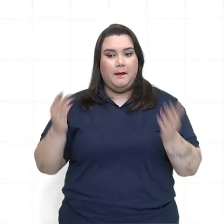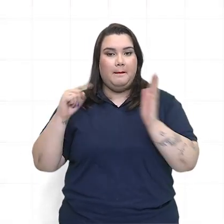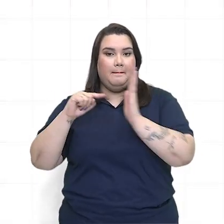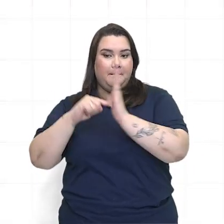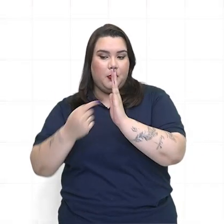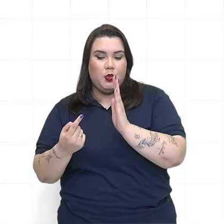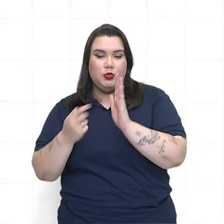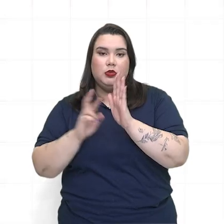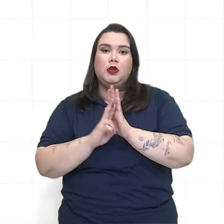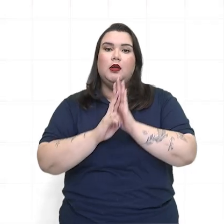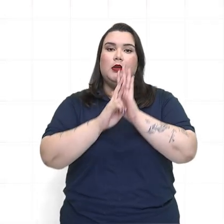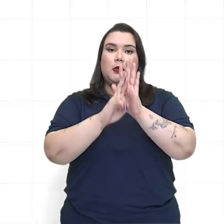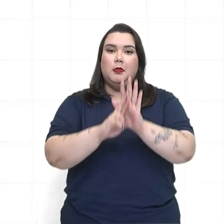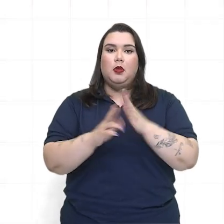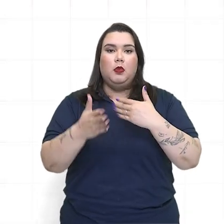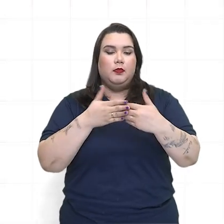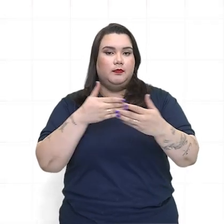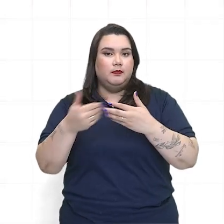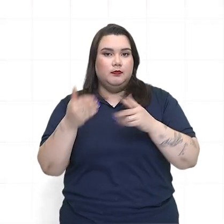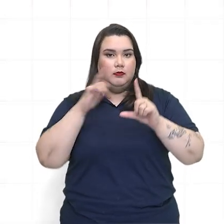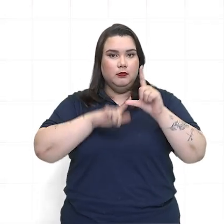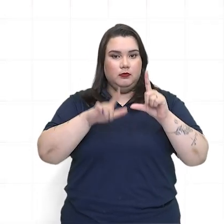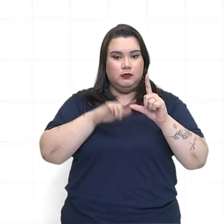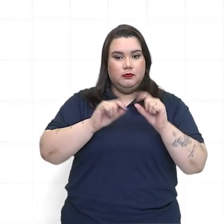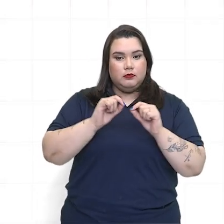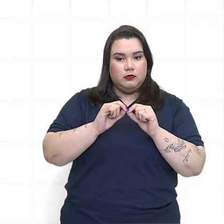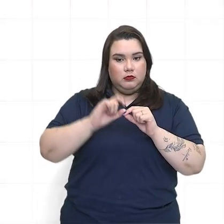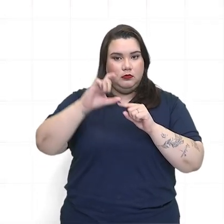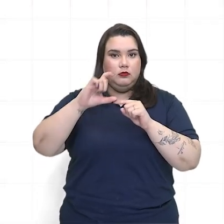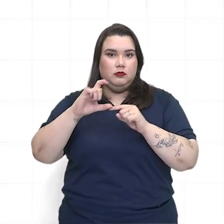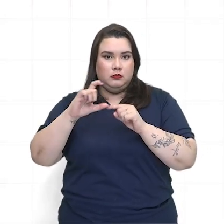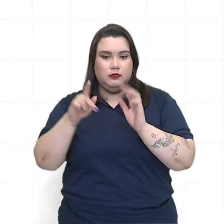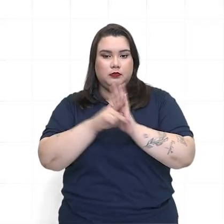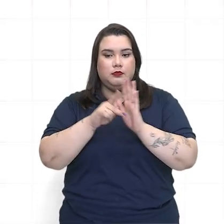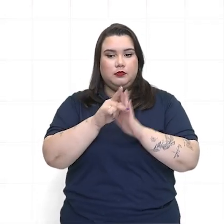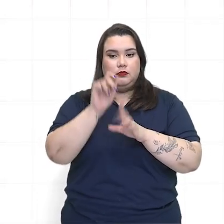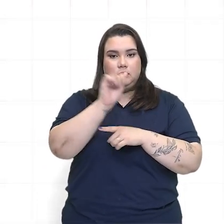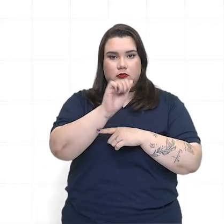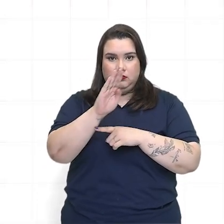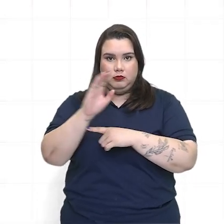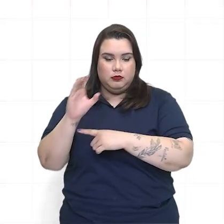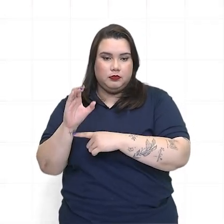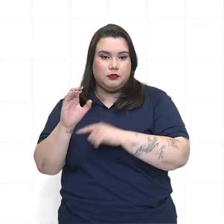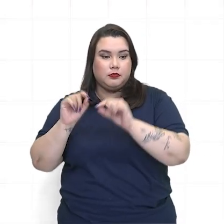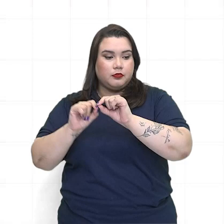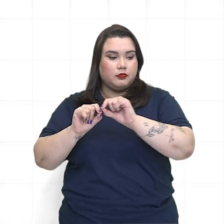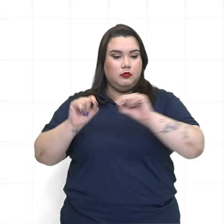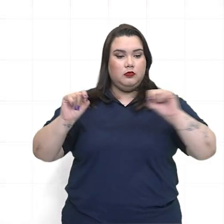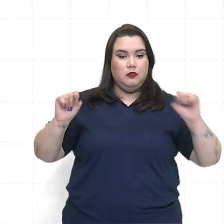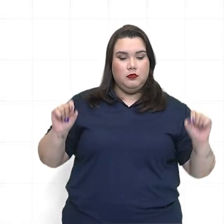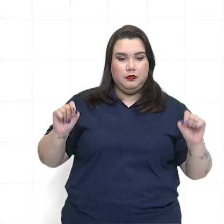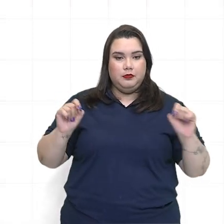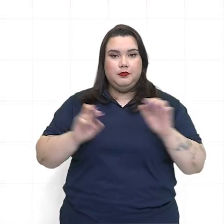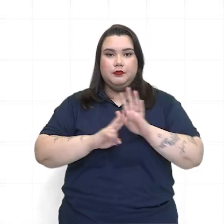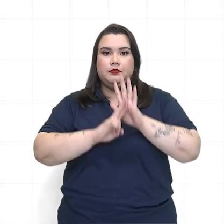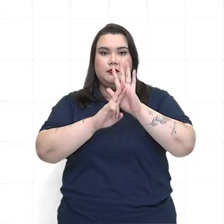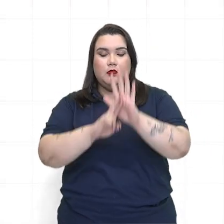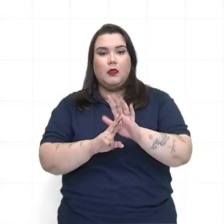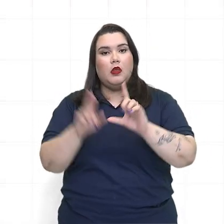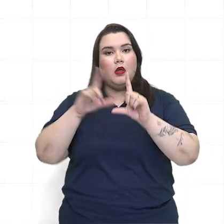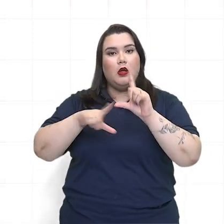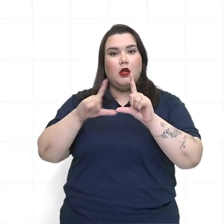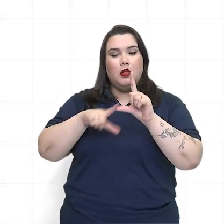podem ser representados por qualquer letra maiúscula do nosso alfabeto. As retas podem ser